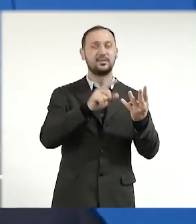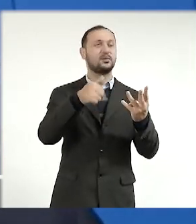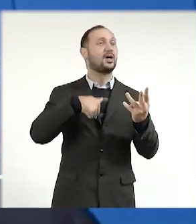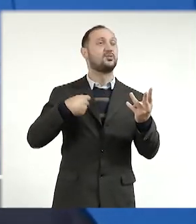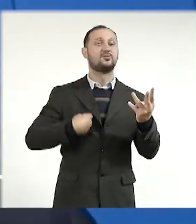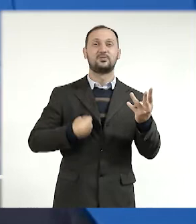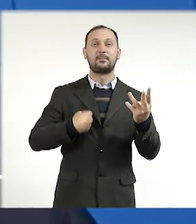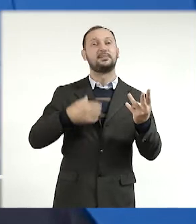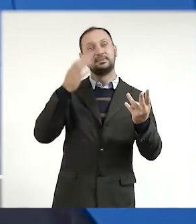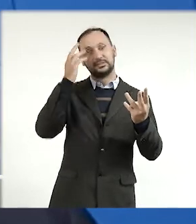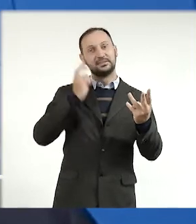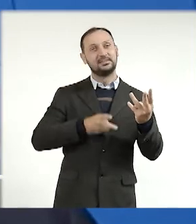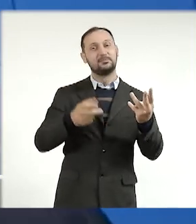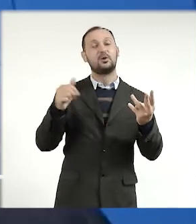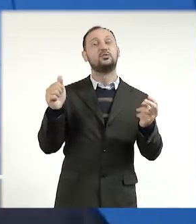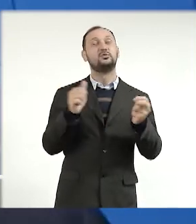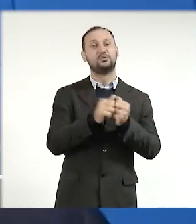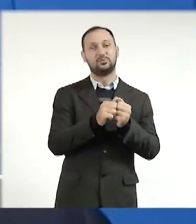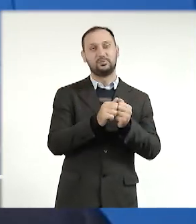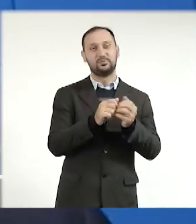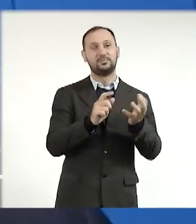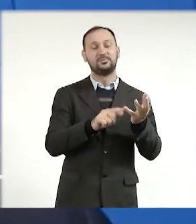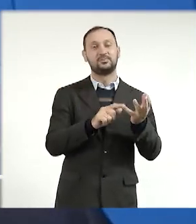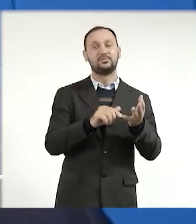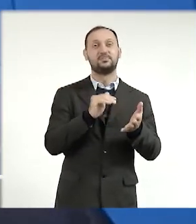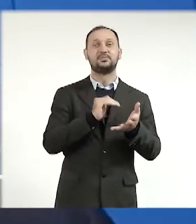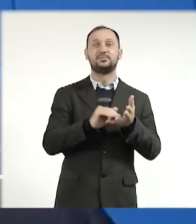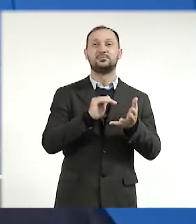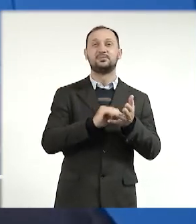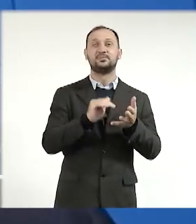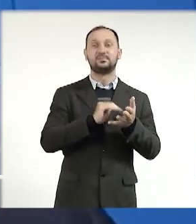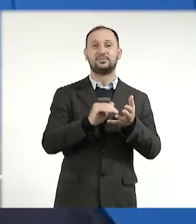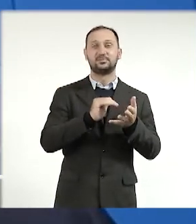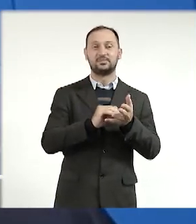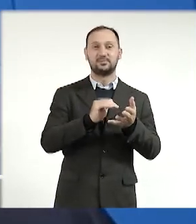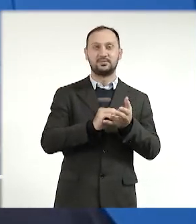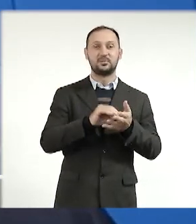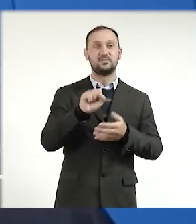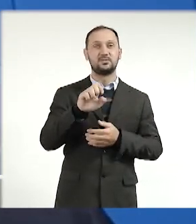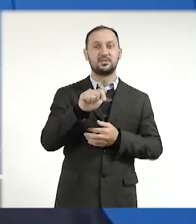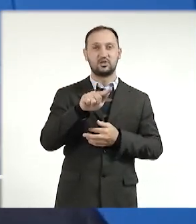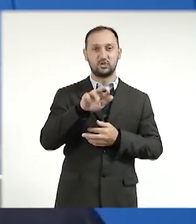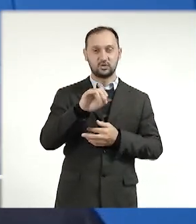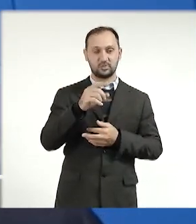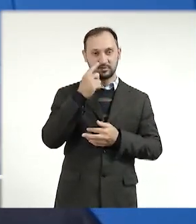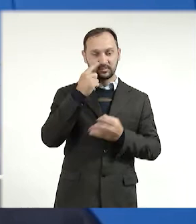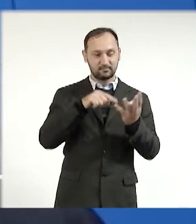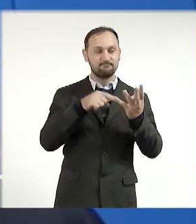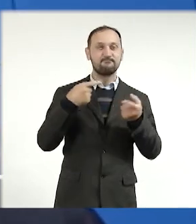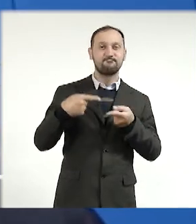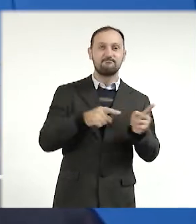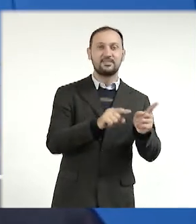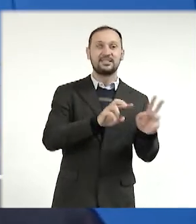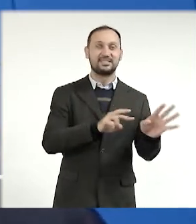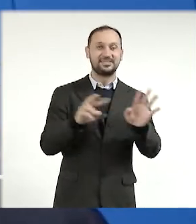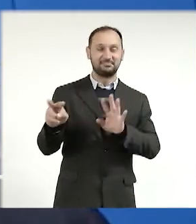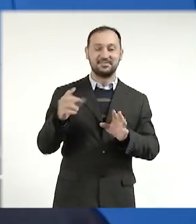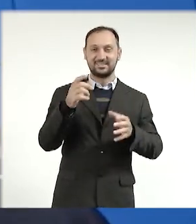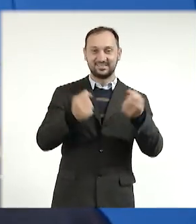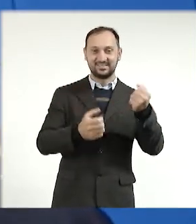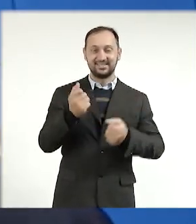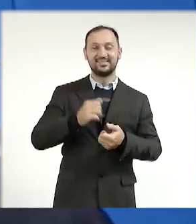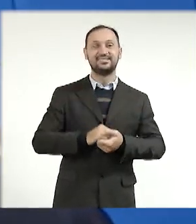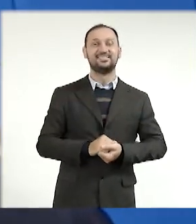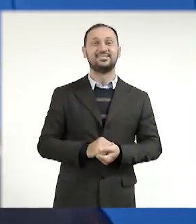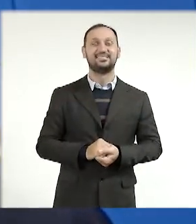Claro, e não está aqui com a gente, mas sempre está conosco aqui, o secretário da Casa Civil, Sérgio de Paula. Estão todos desafiados na Semana